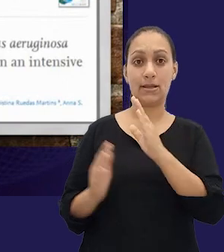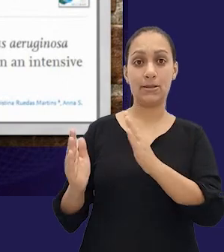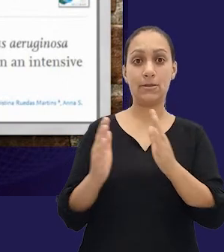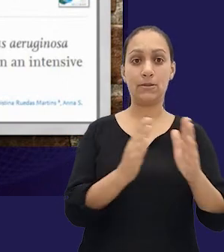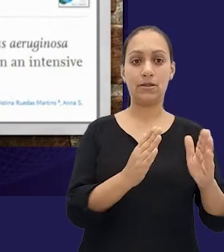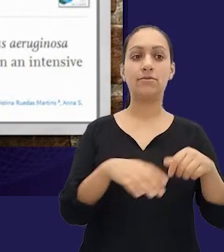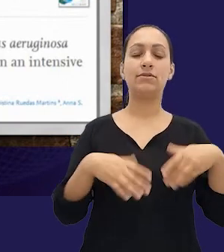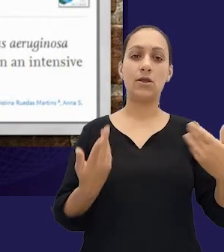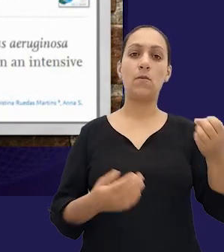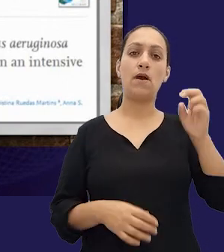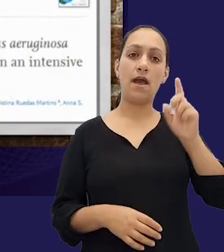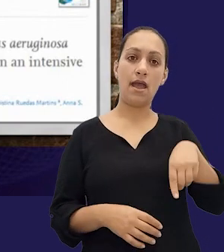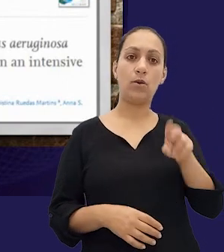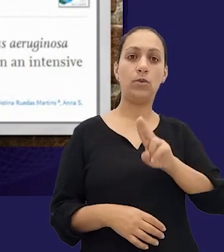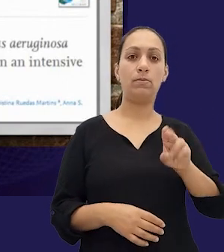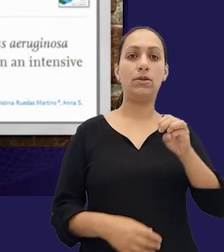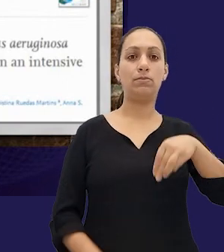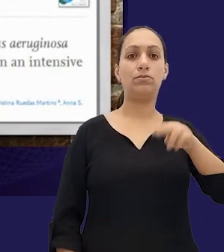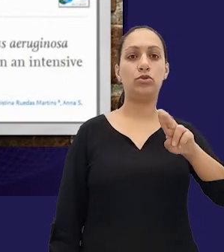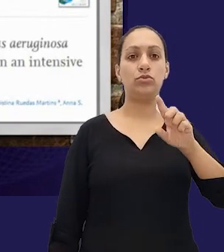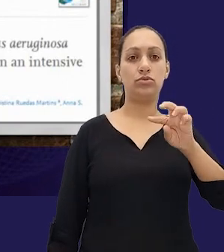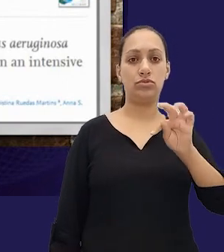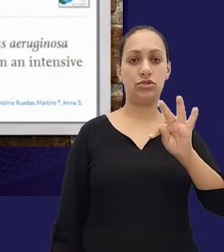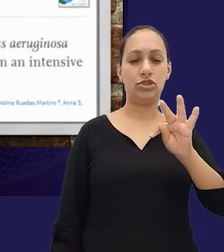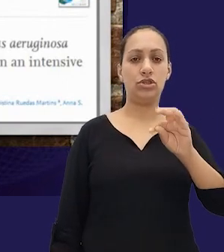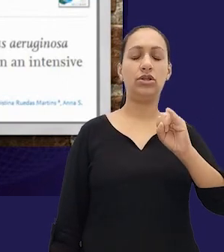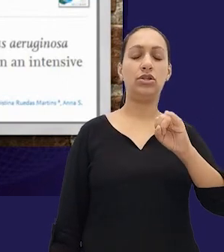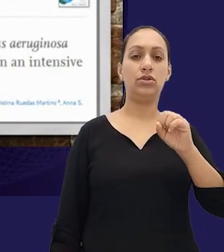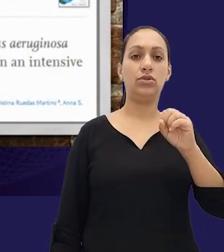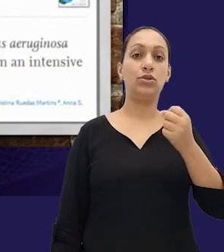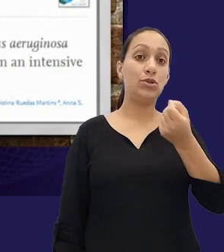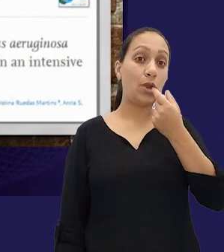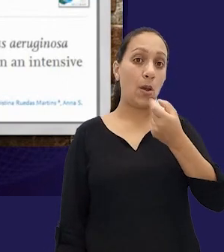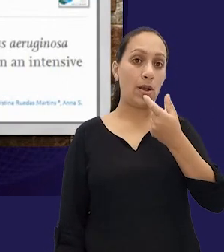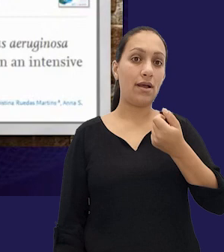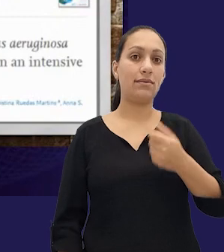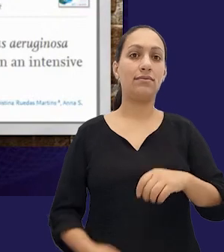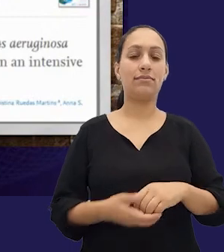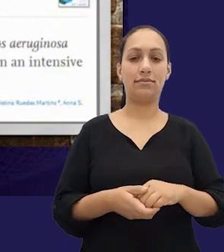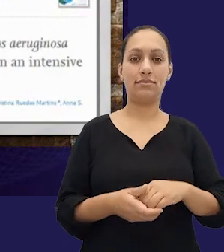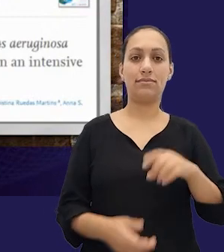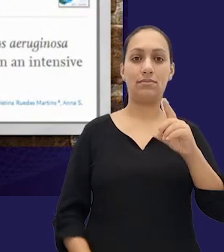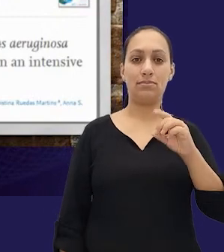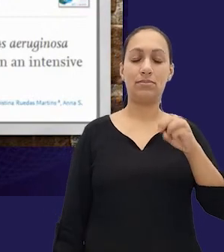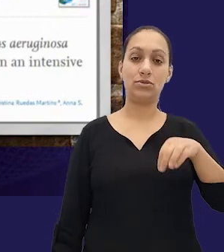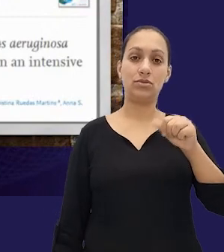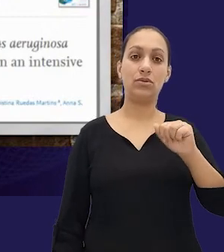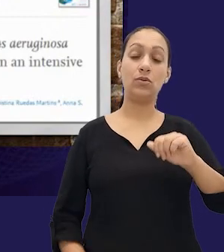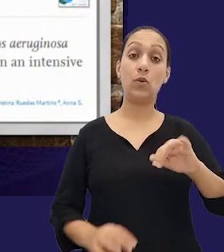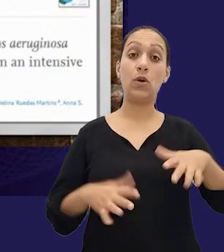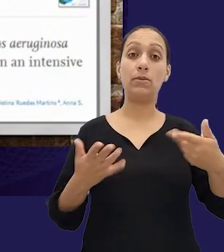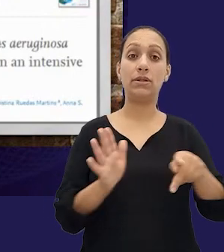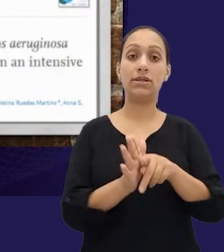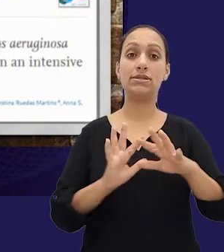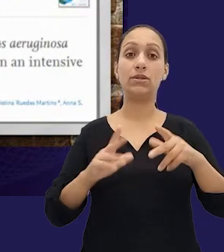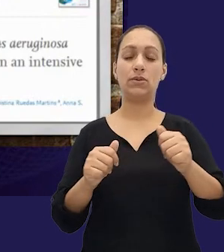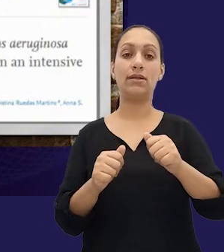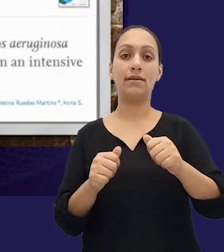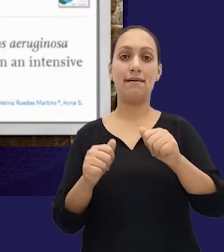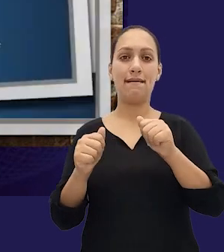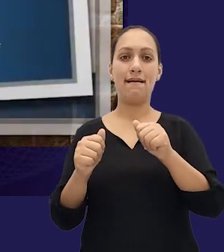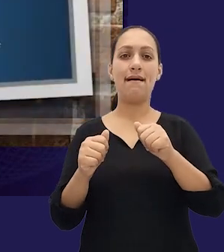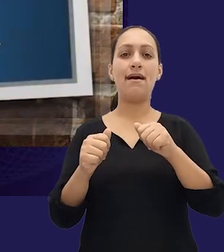é multidroga resistente, e quando ela apresenta resistência a todas as classes de medicamentos, nós temos